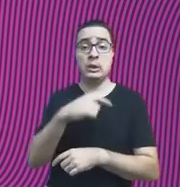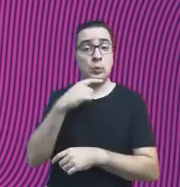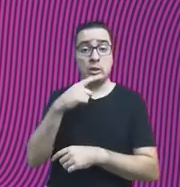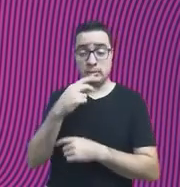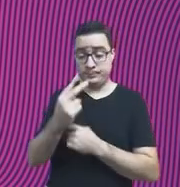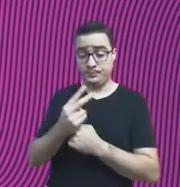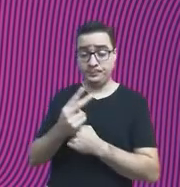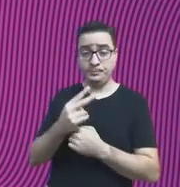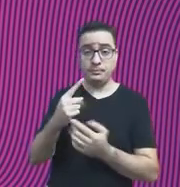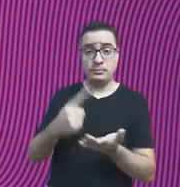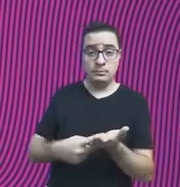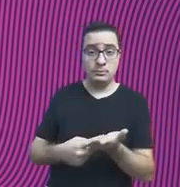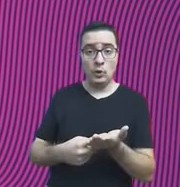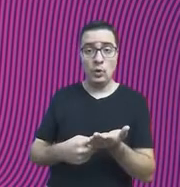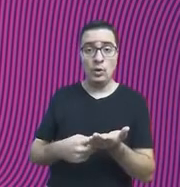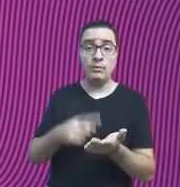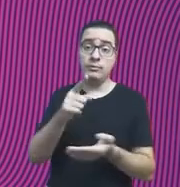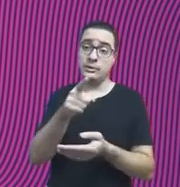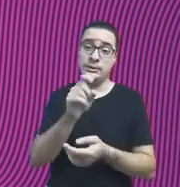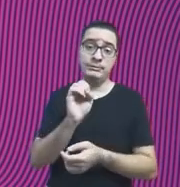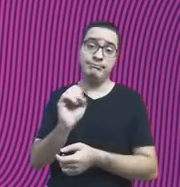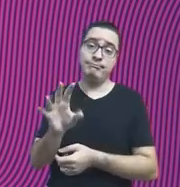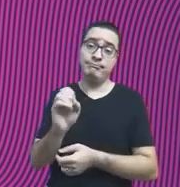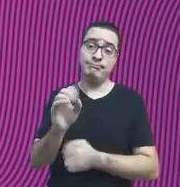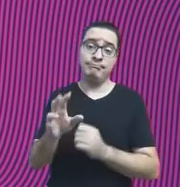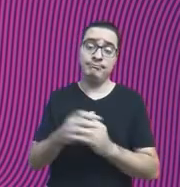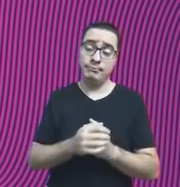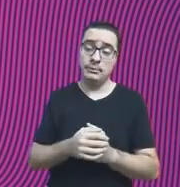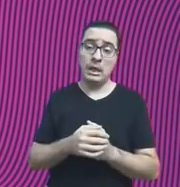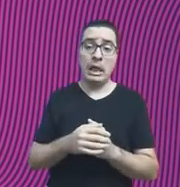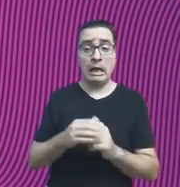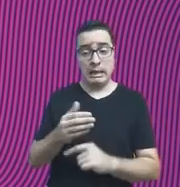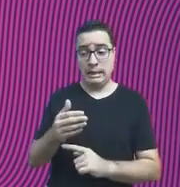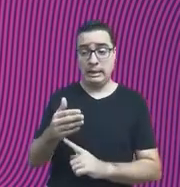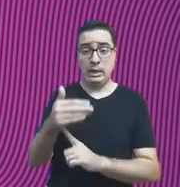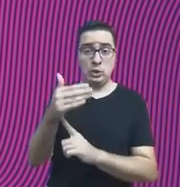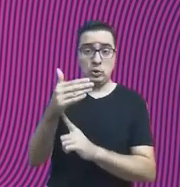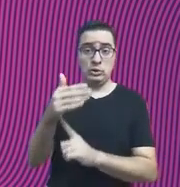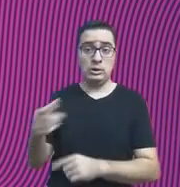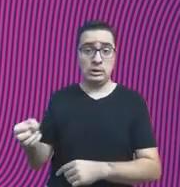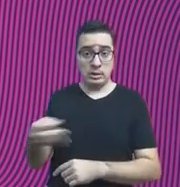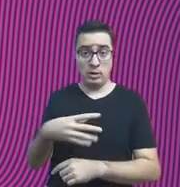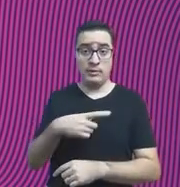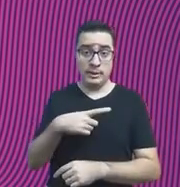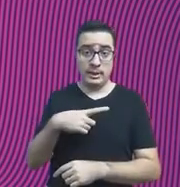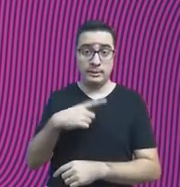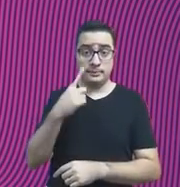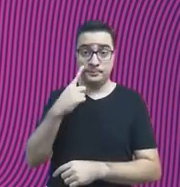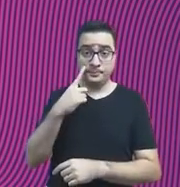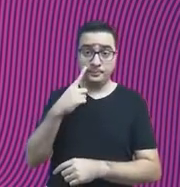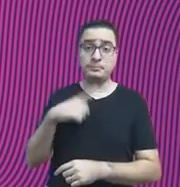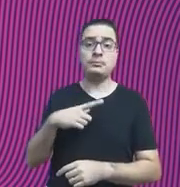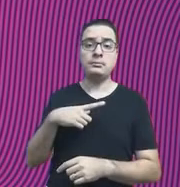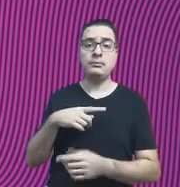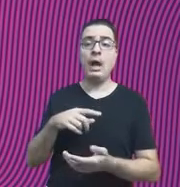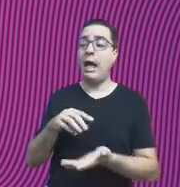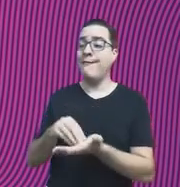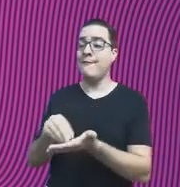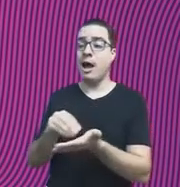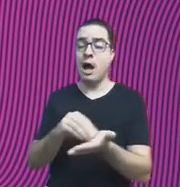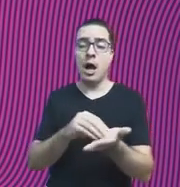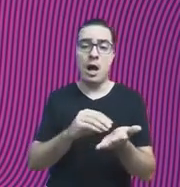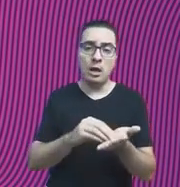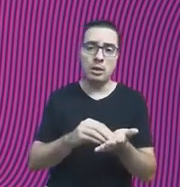do mercado é você. E as tecnologias vieram e estão aí para suprir as deficiências de